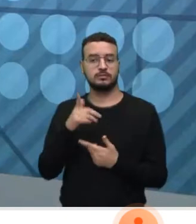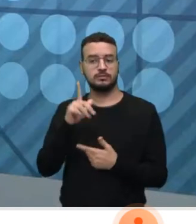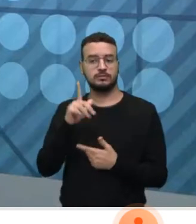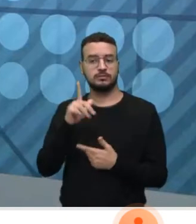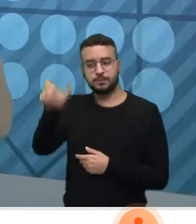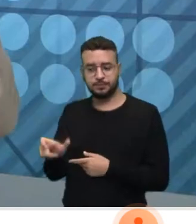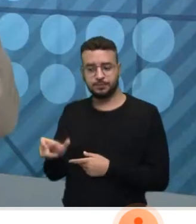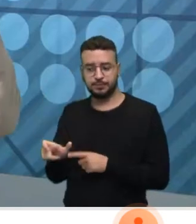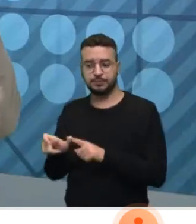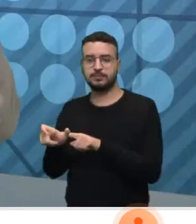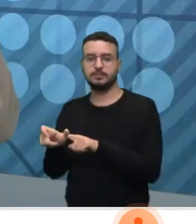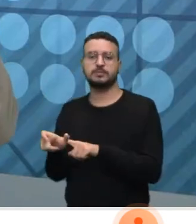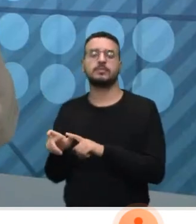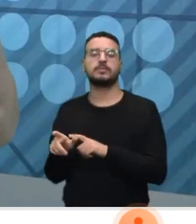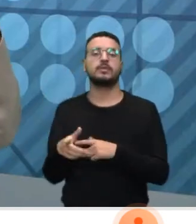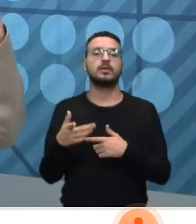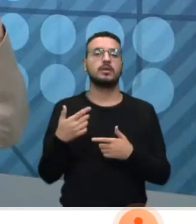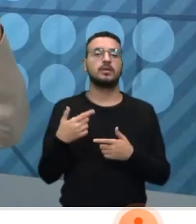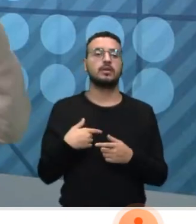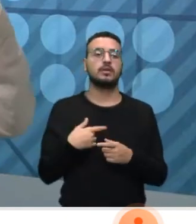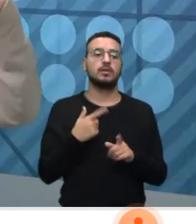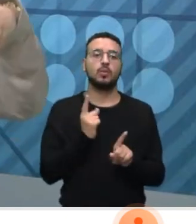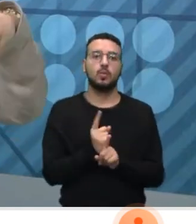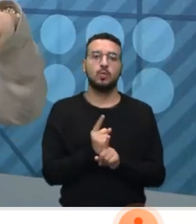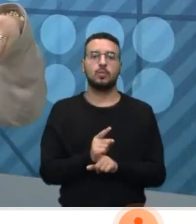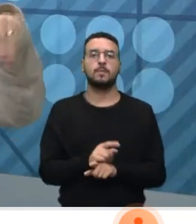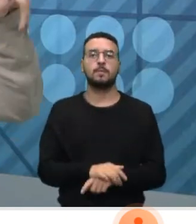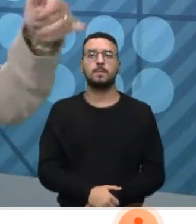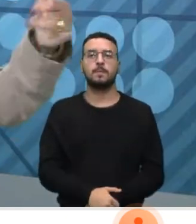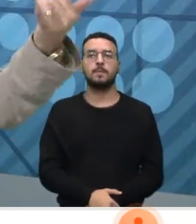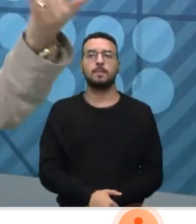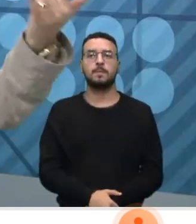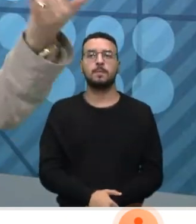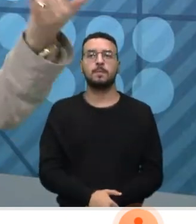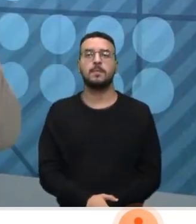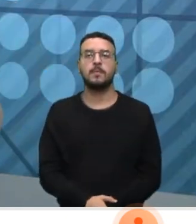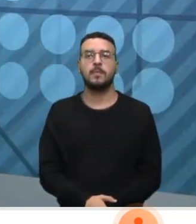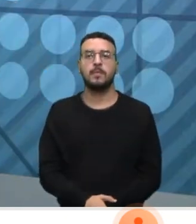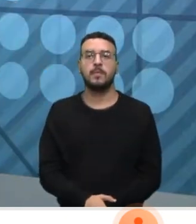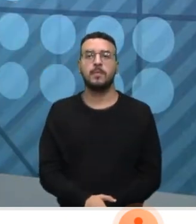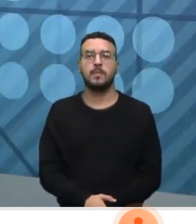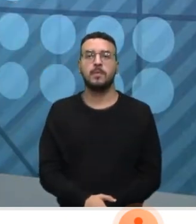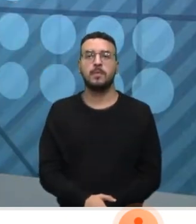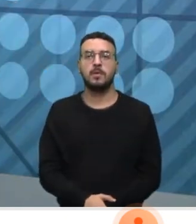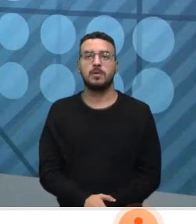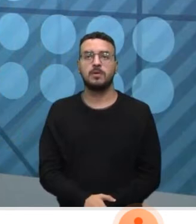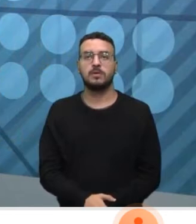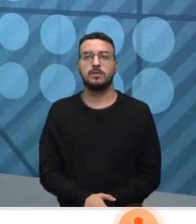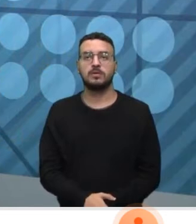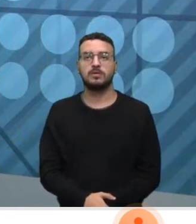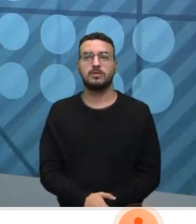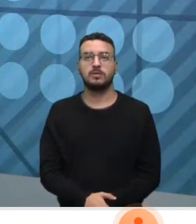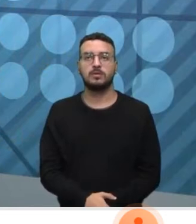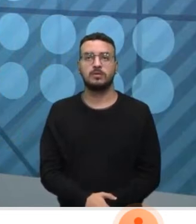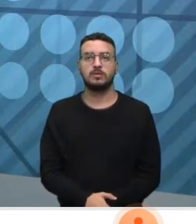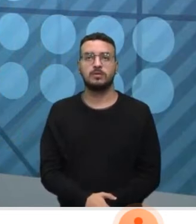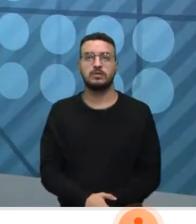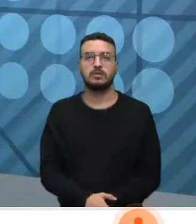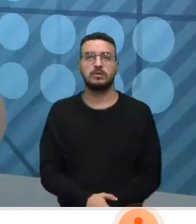encontrei Maria, ou só Maria, e ela me disse que você está doente,